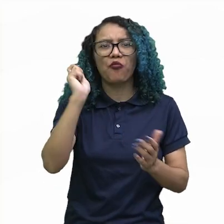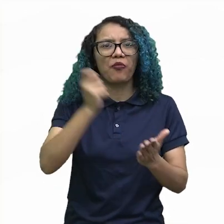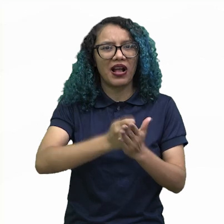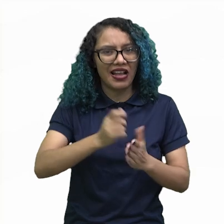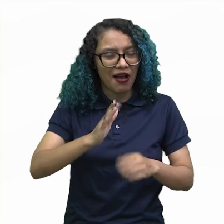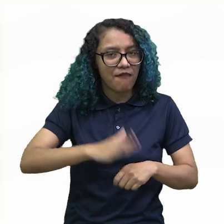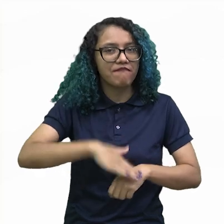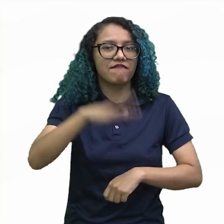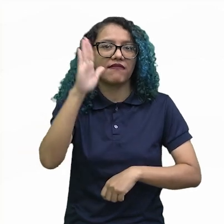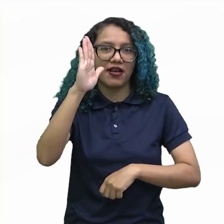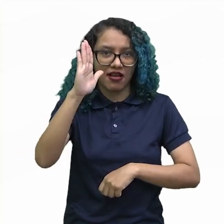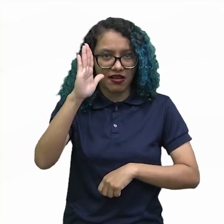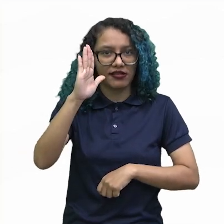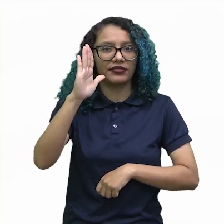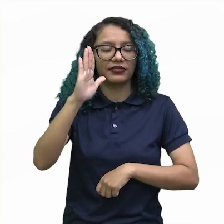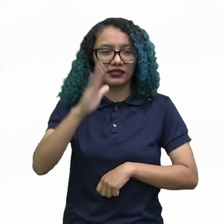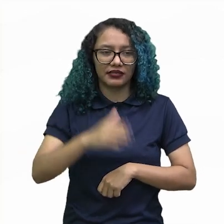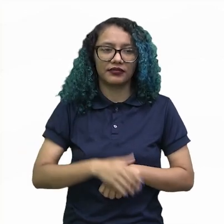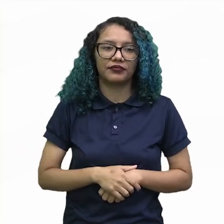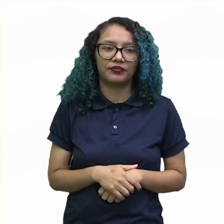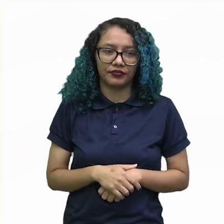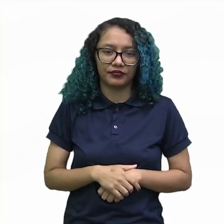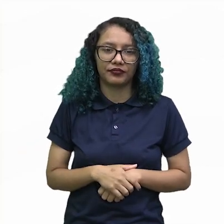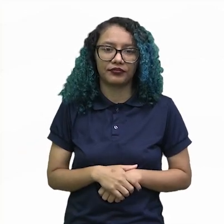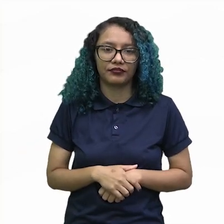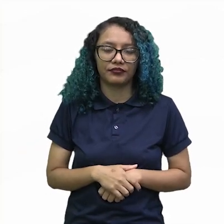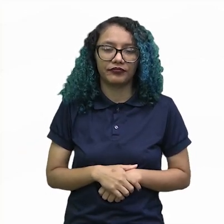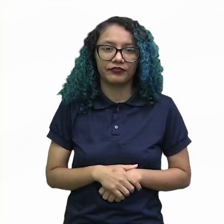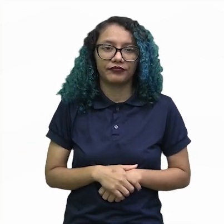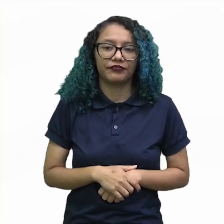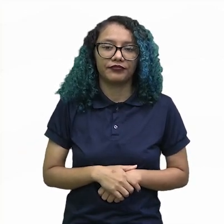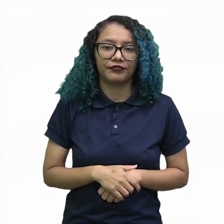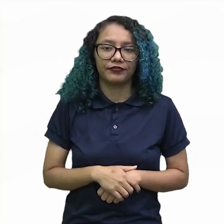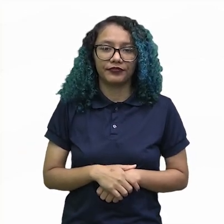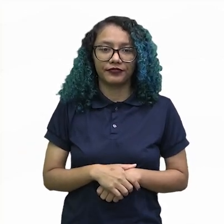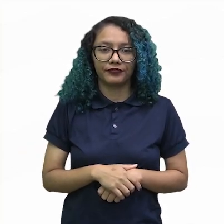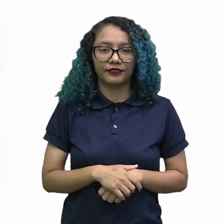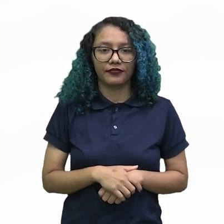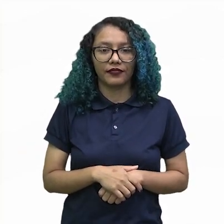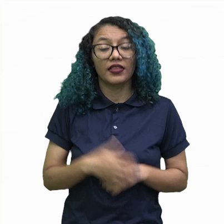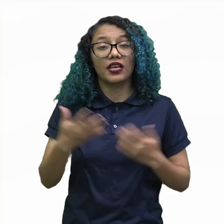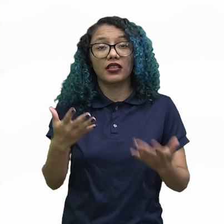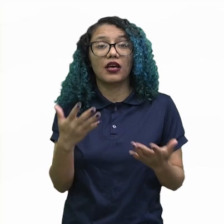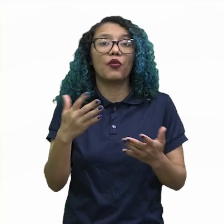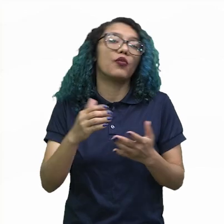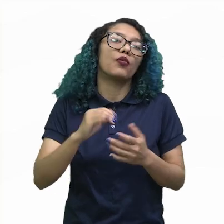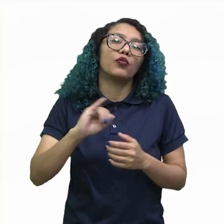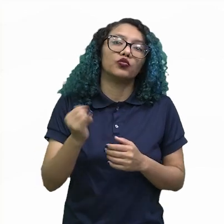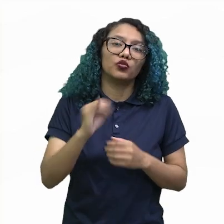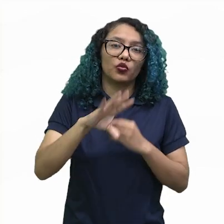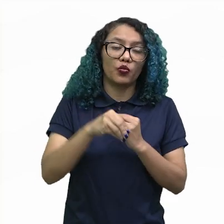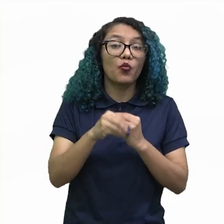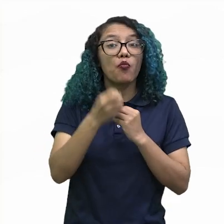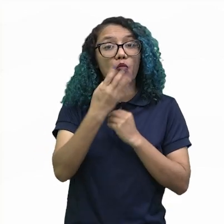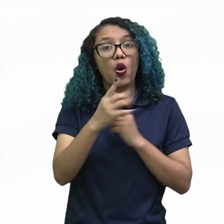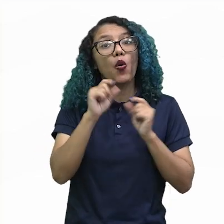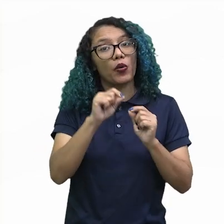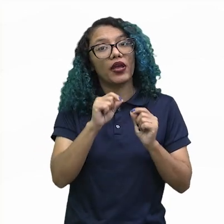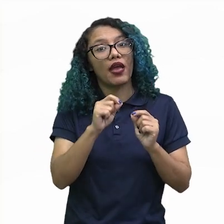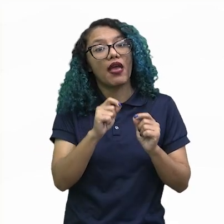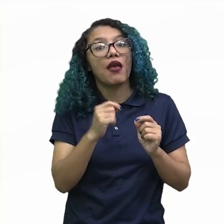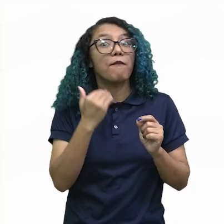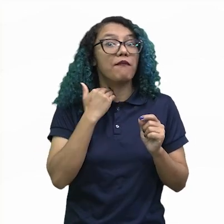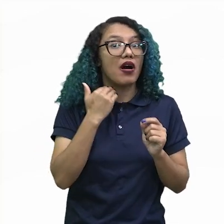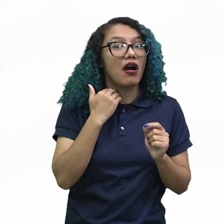seja, mais altos serão os juros, né? Então, nessa situação, os juros compostos são bem vantajosos para a